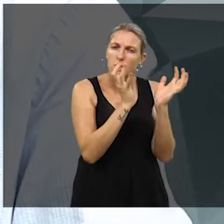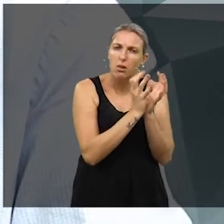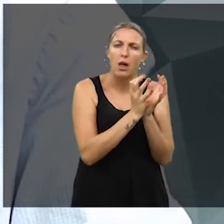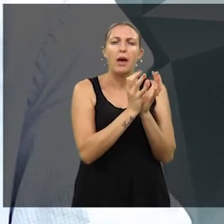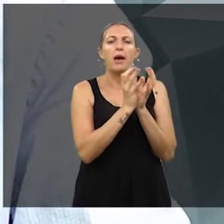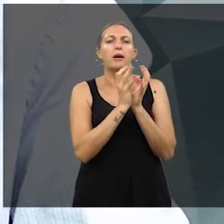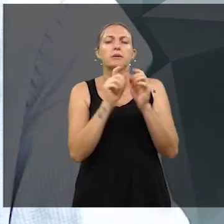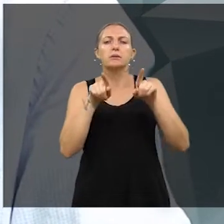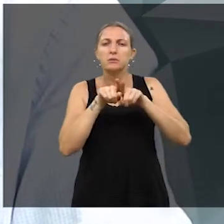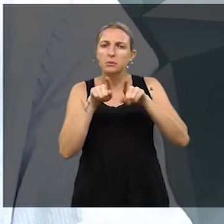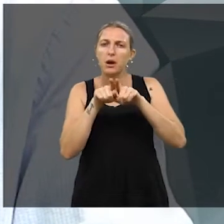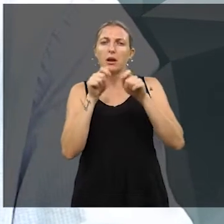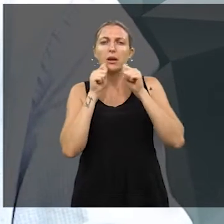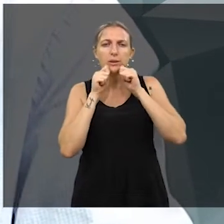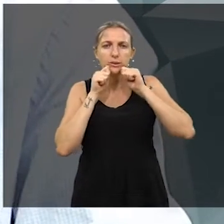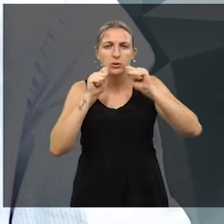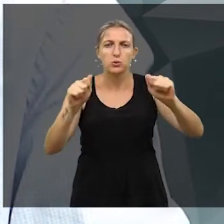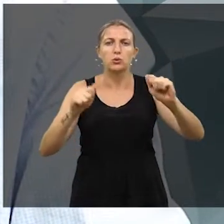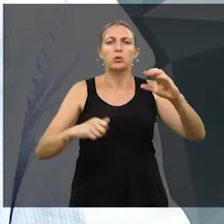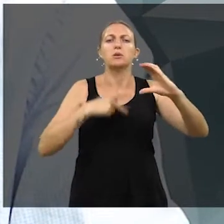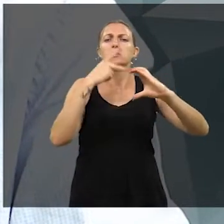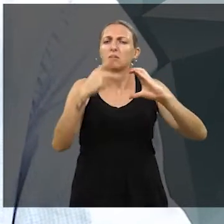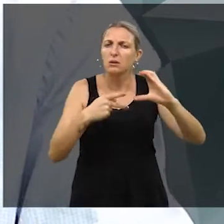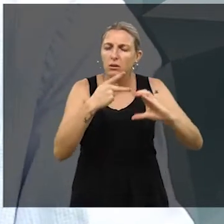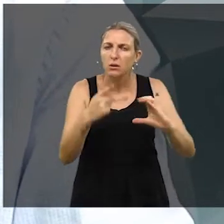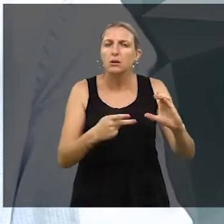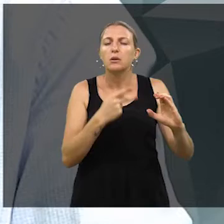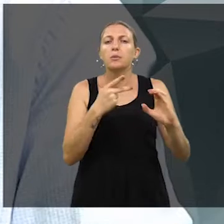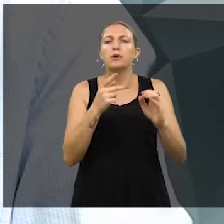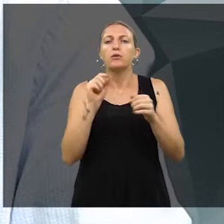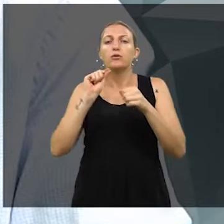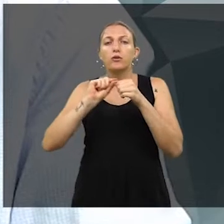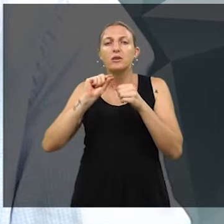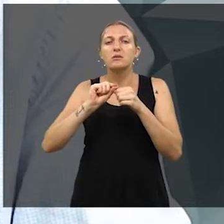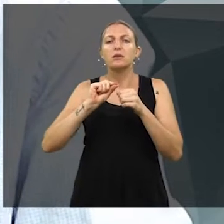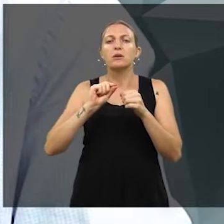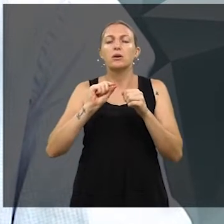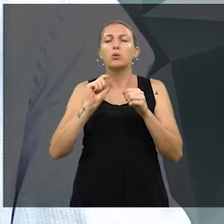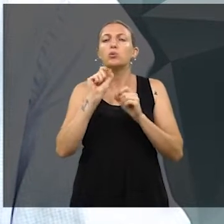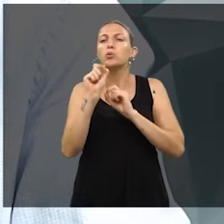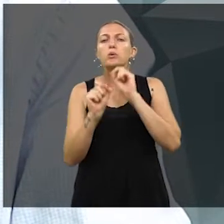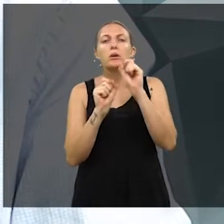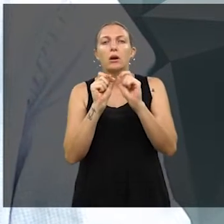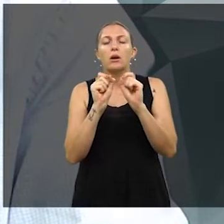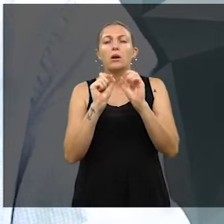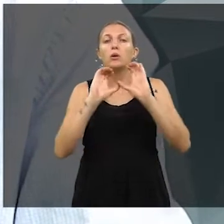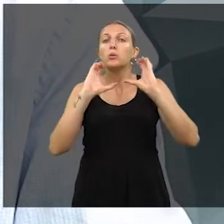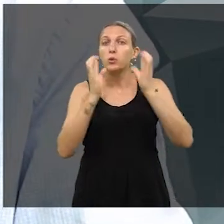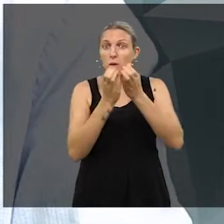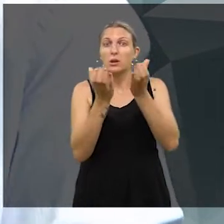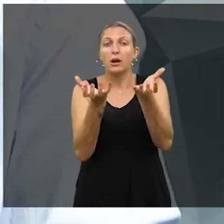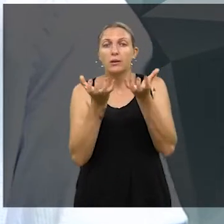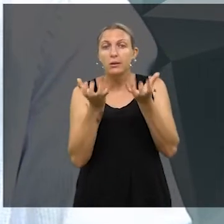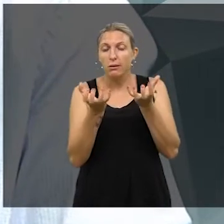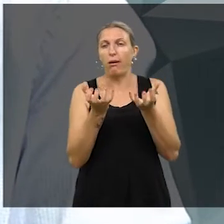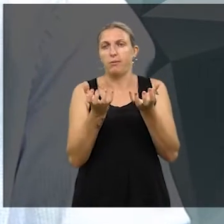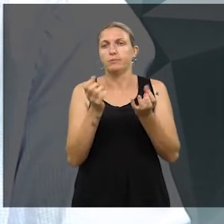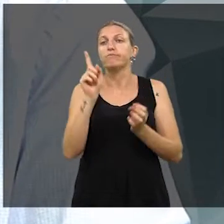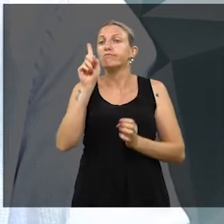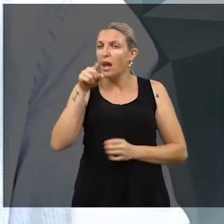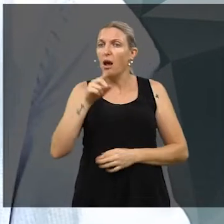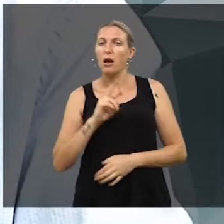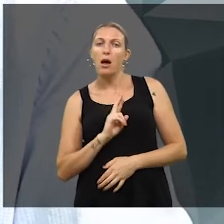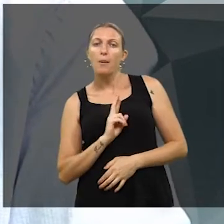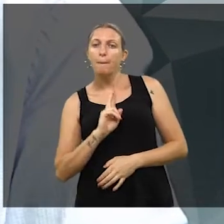colegas, junto com a assessoria, junto com a Casa Legislativa, né, fazer aquilo que a comunidade espera, né, muito bem representá-la. Então acho que esse é o